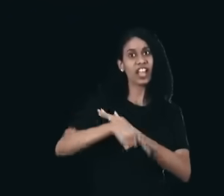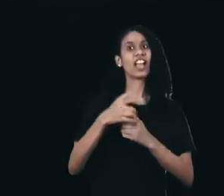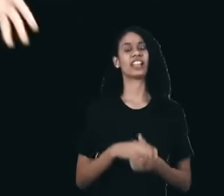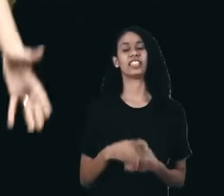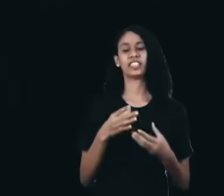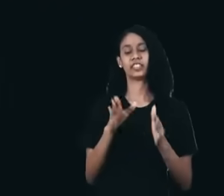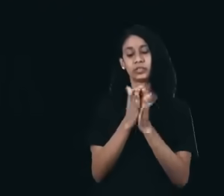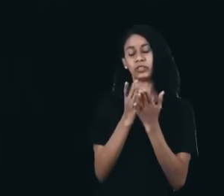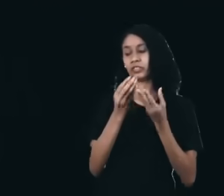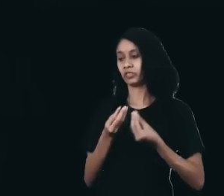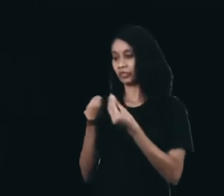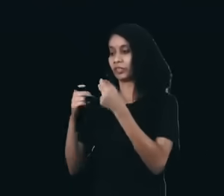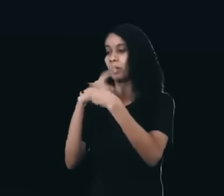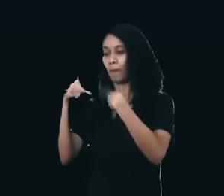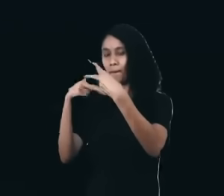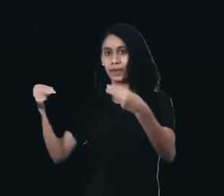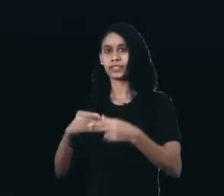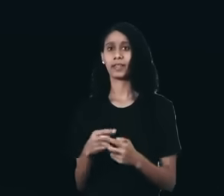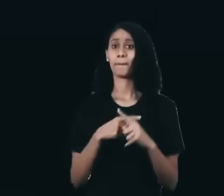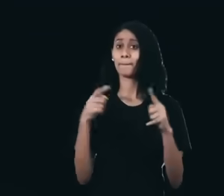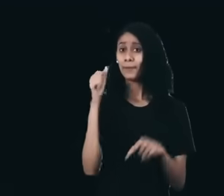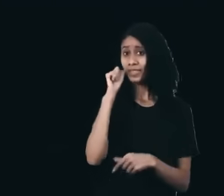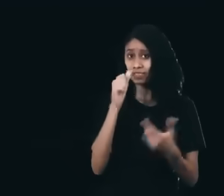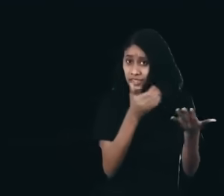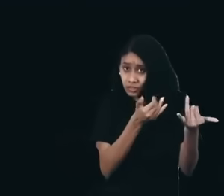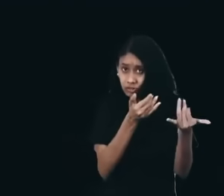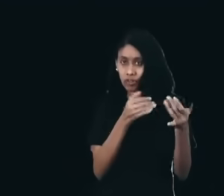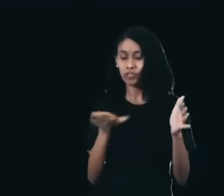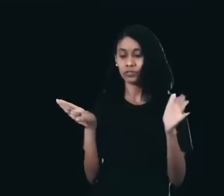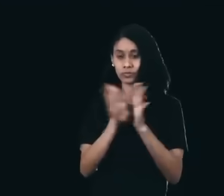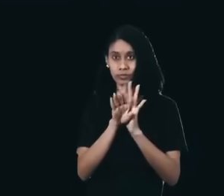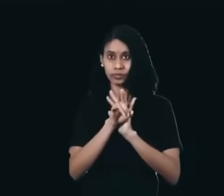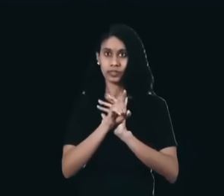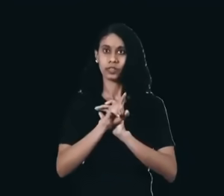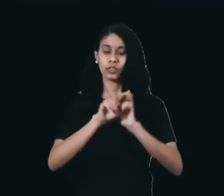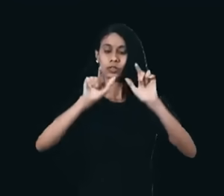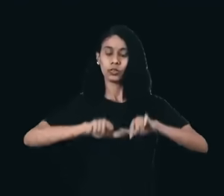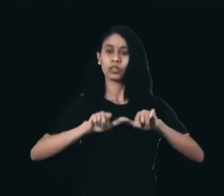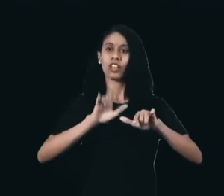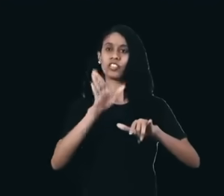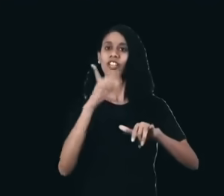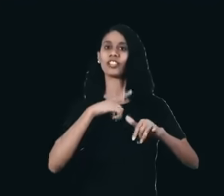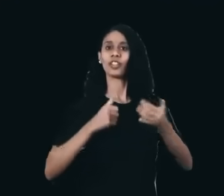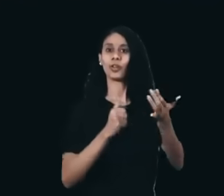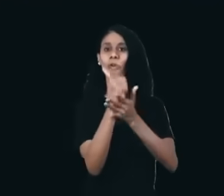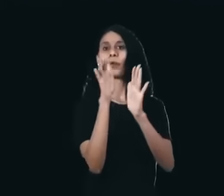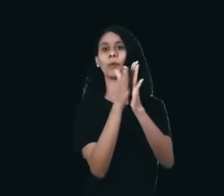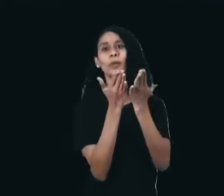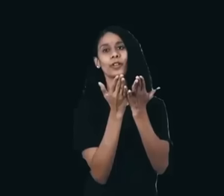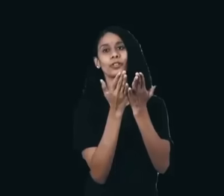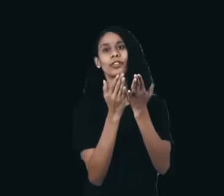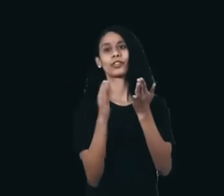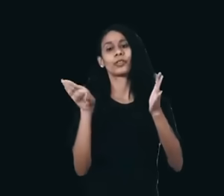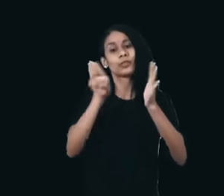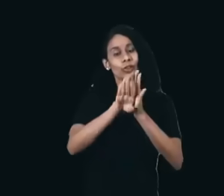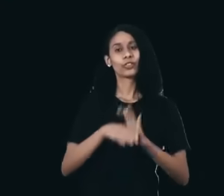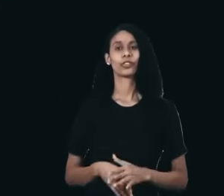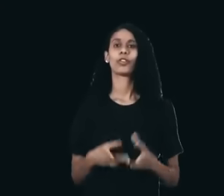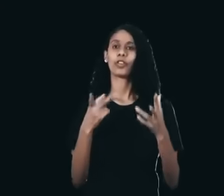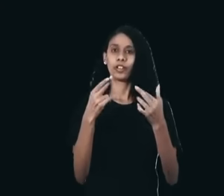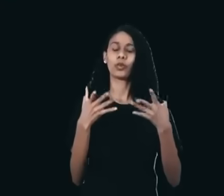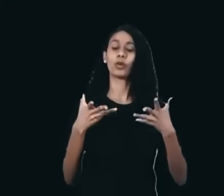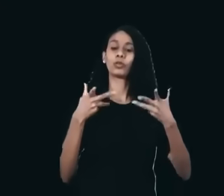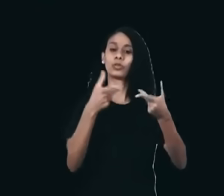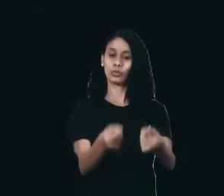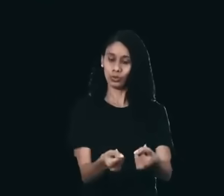livro, você vai ganhar um presente do livro. Só que aquela jovem, quando chegou no lançamento, ela já tinha comprado o livro na entrada, como todo mundo deveria